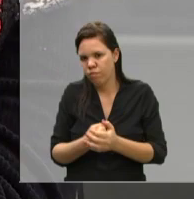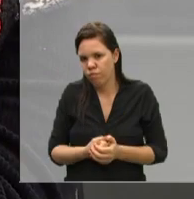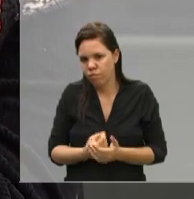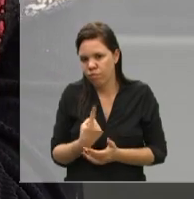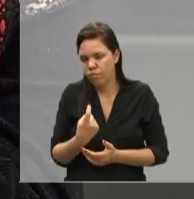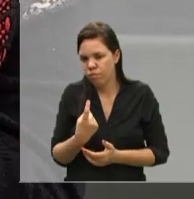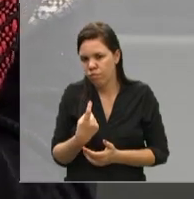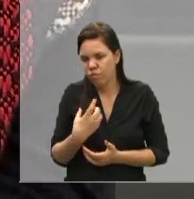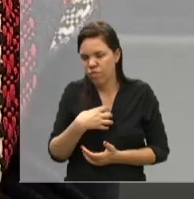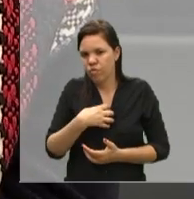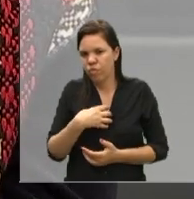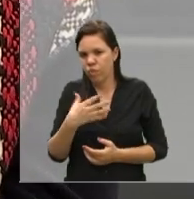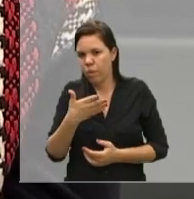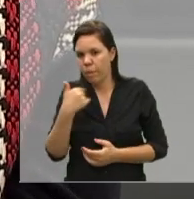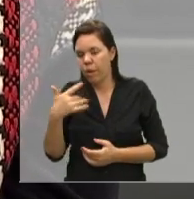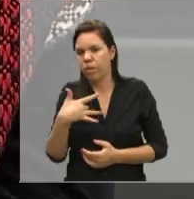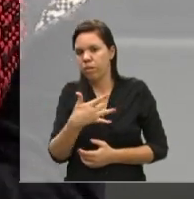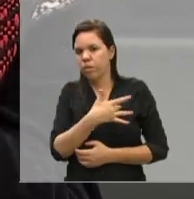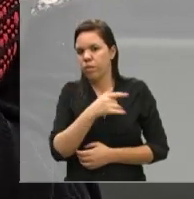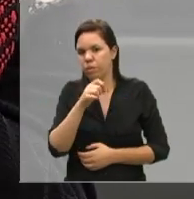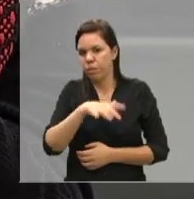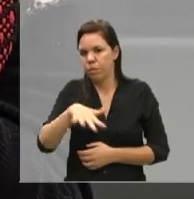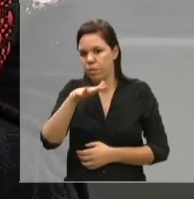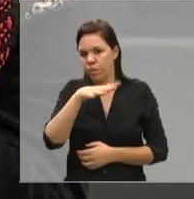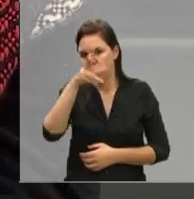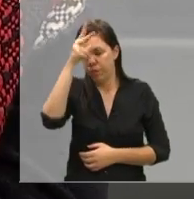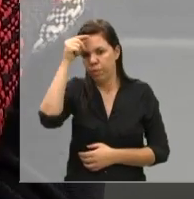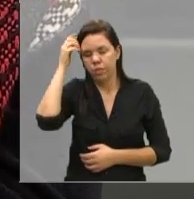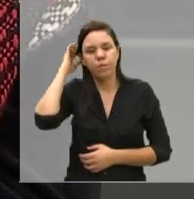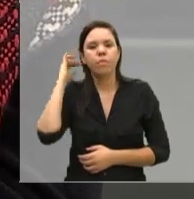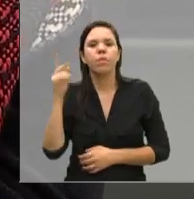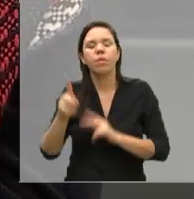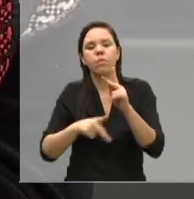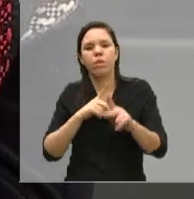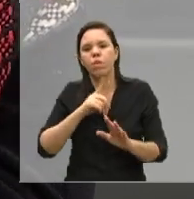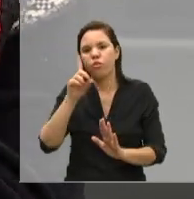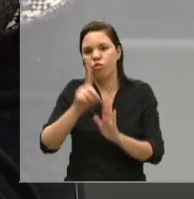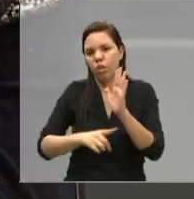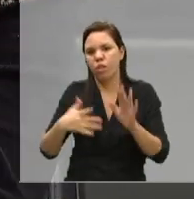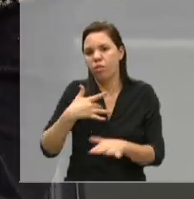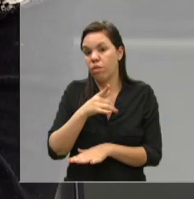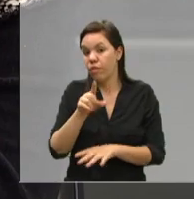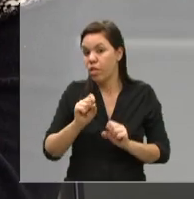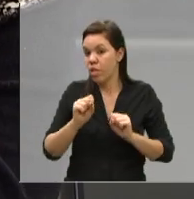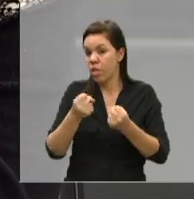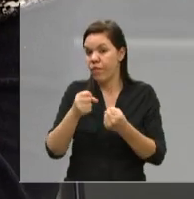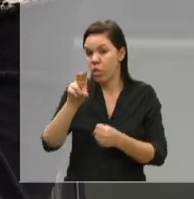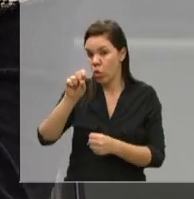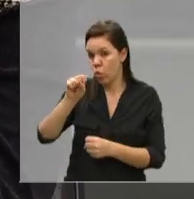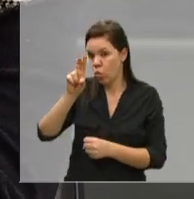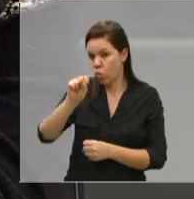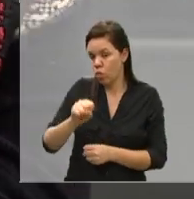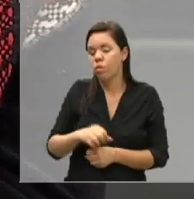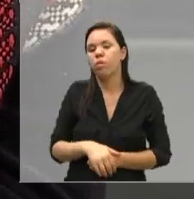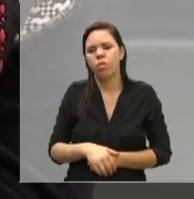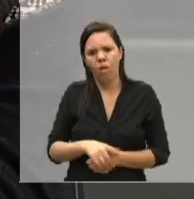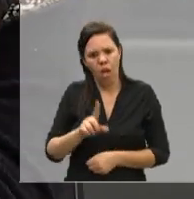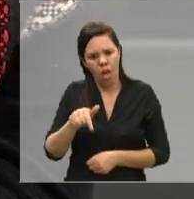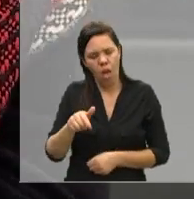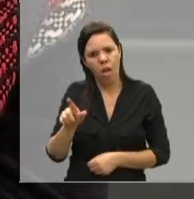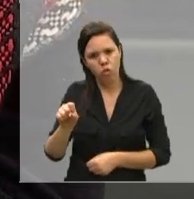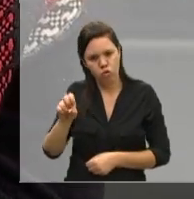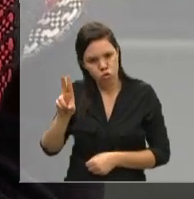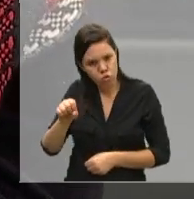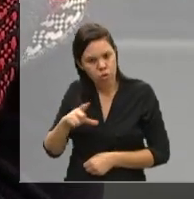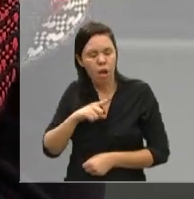a única forma da gente melhorar a saúde pública e as pessoas terem direito à saúde é você defender o SUS. E é exatamente o SUS que está